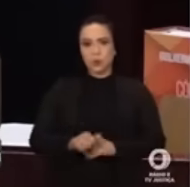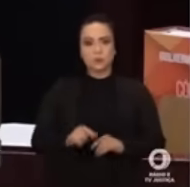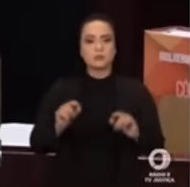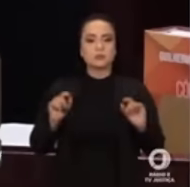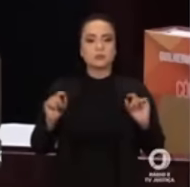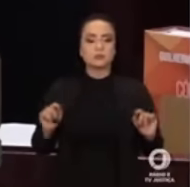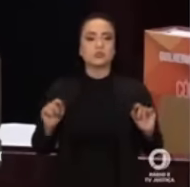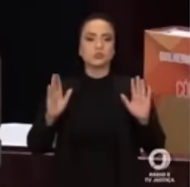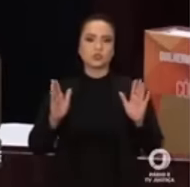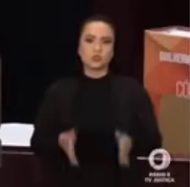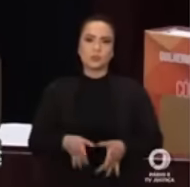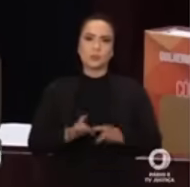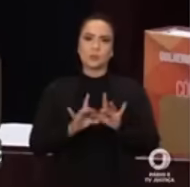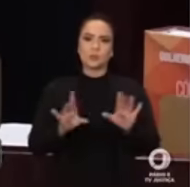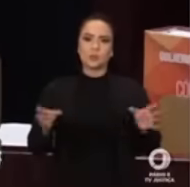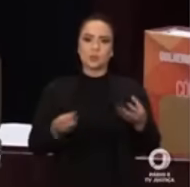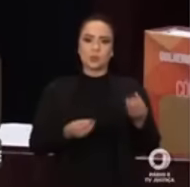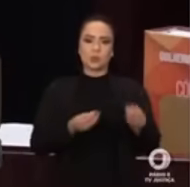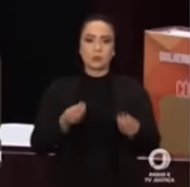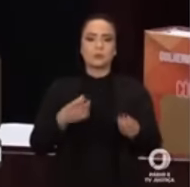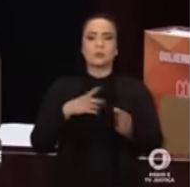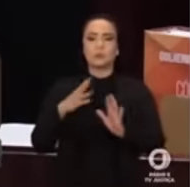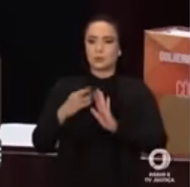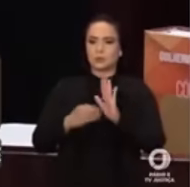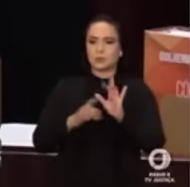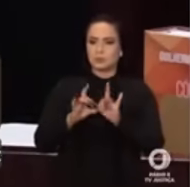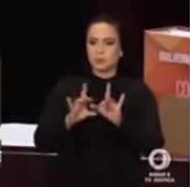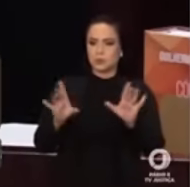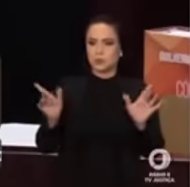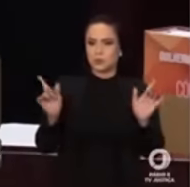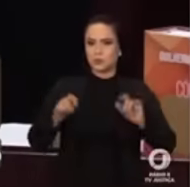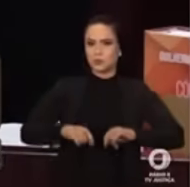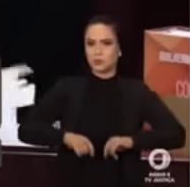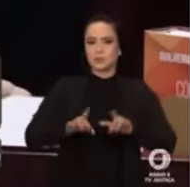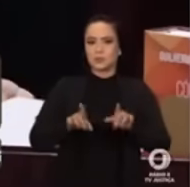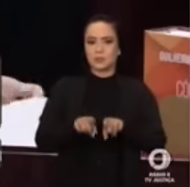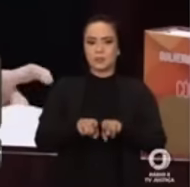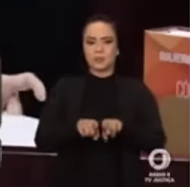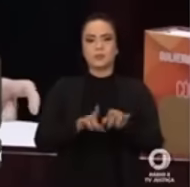tudo que estava disponível, como estava disponível, em que condições estavam disponíveis.